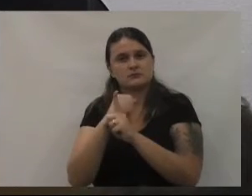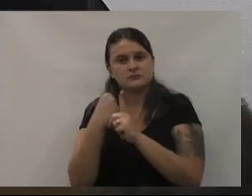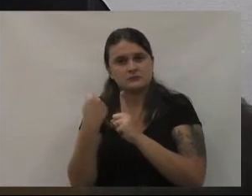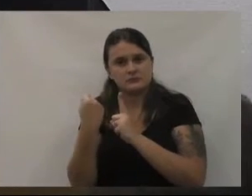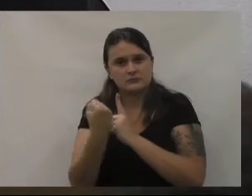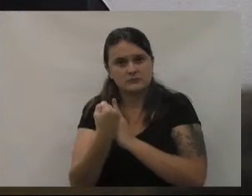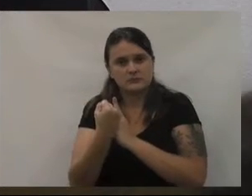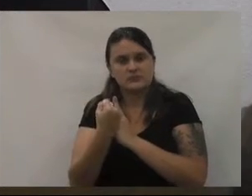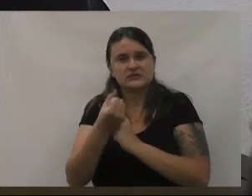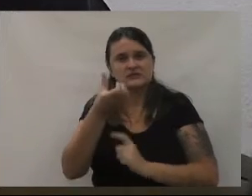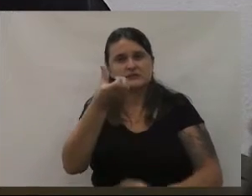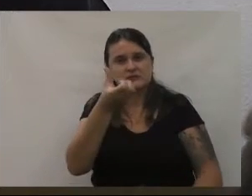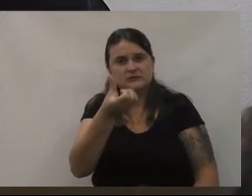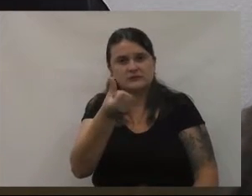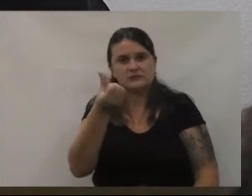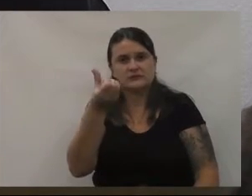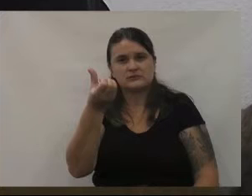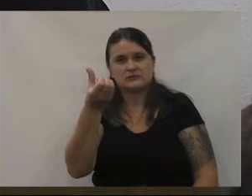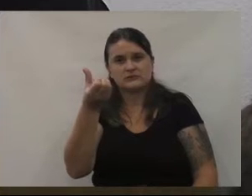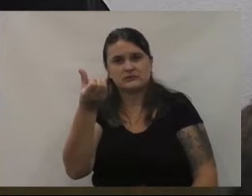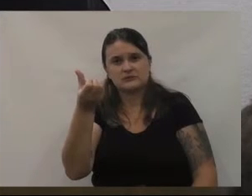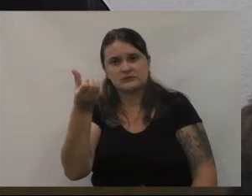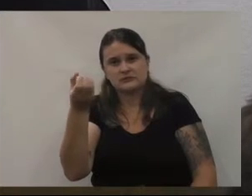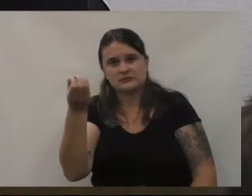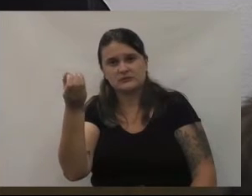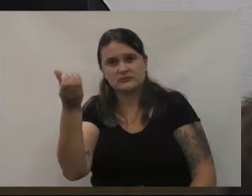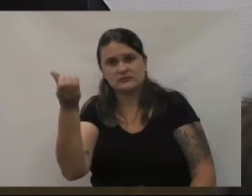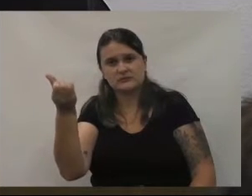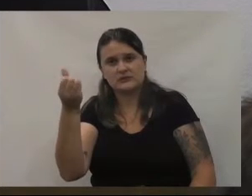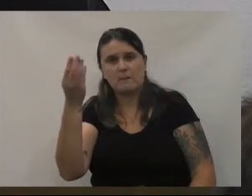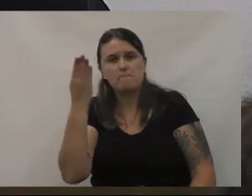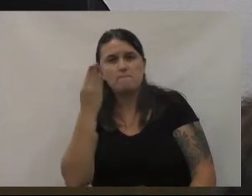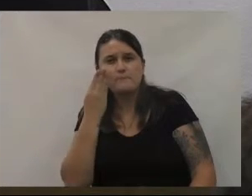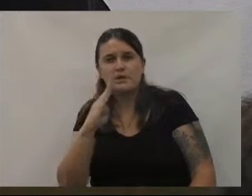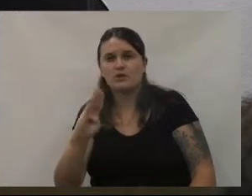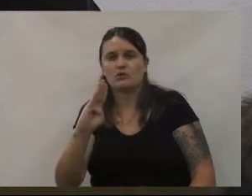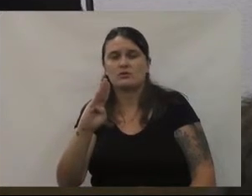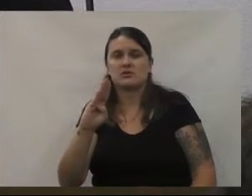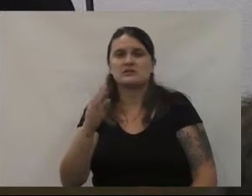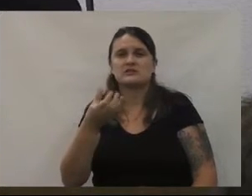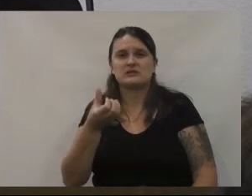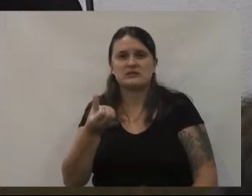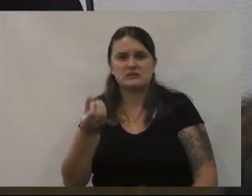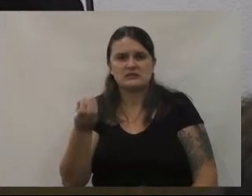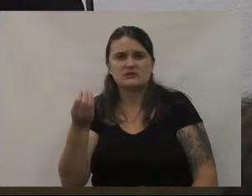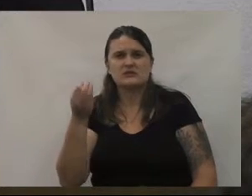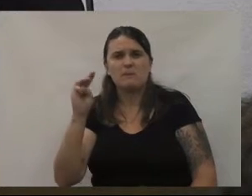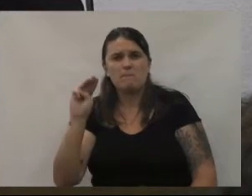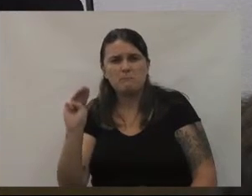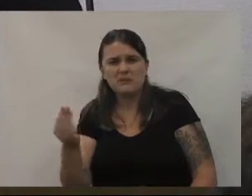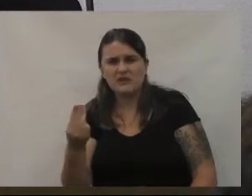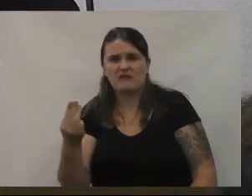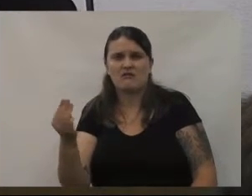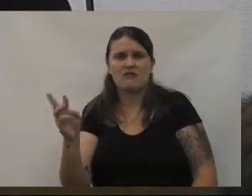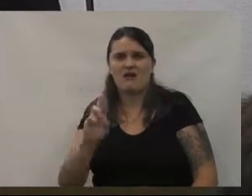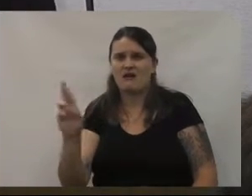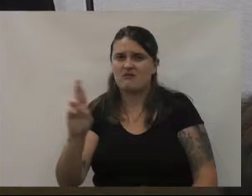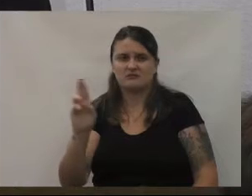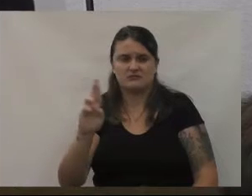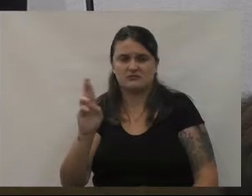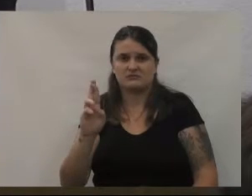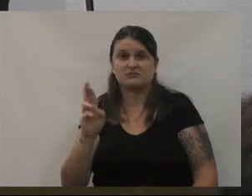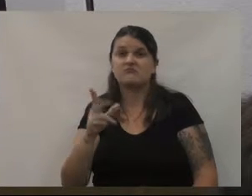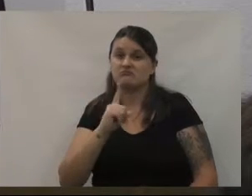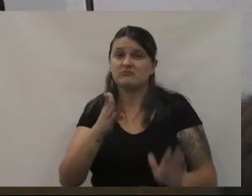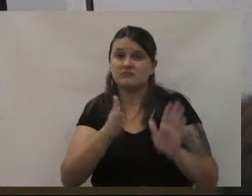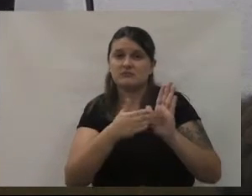Social 606 bilhões e 56 milhões de reais. Então, isso